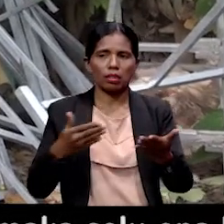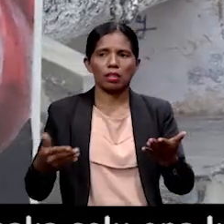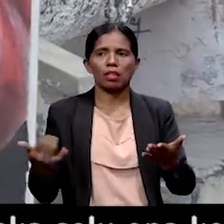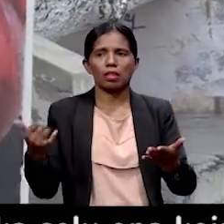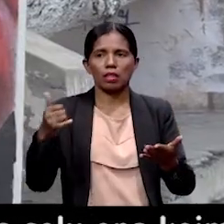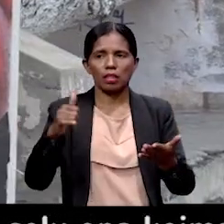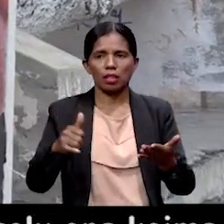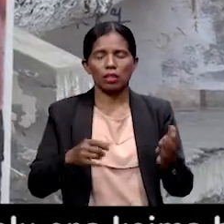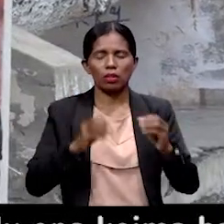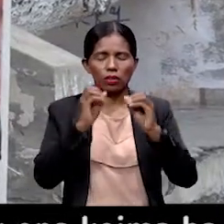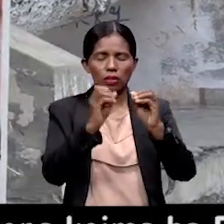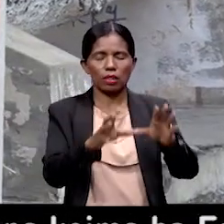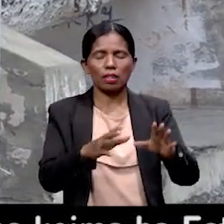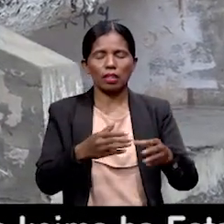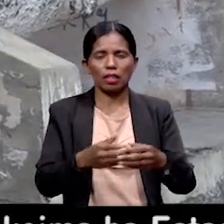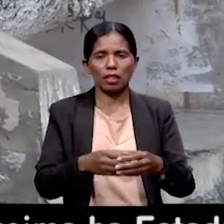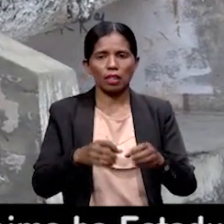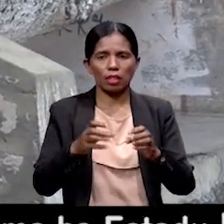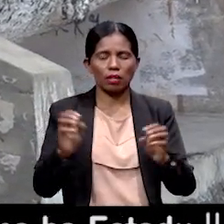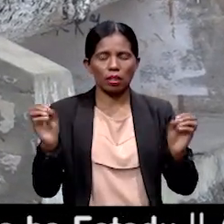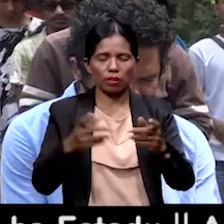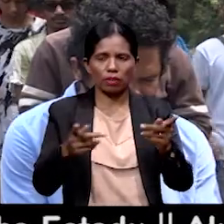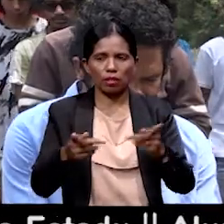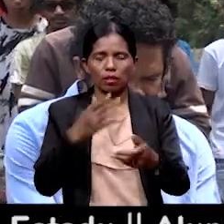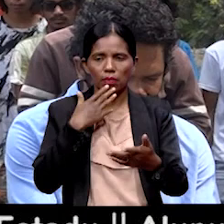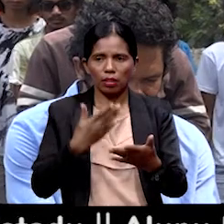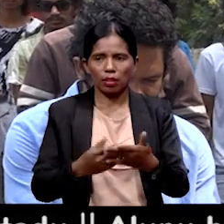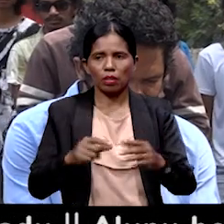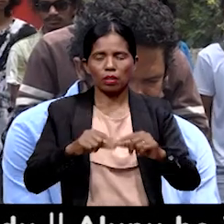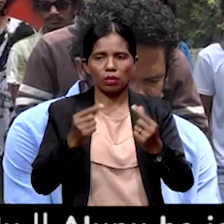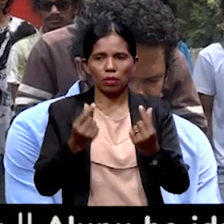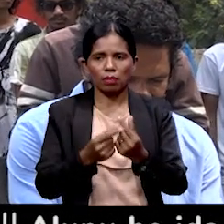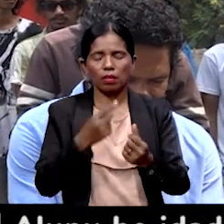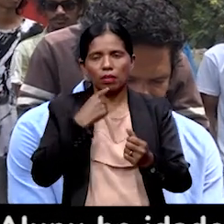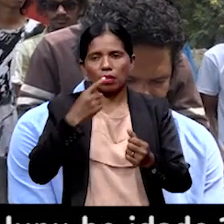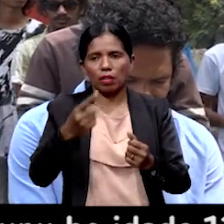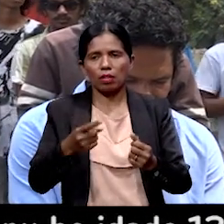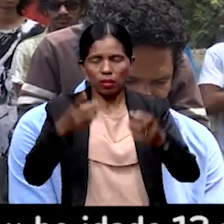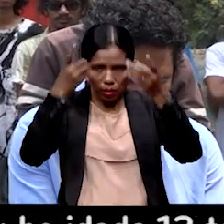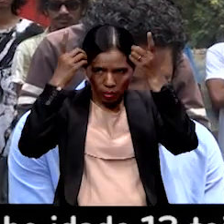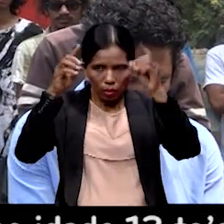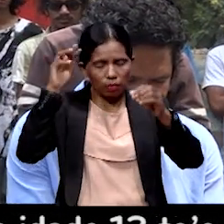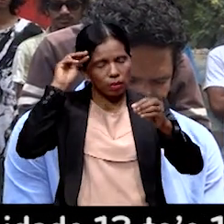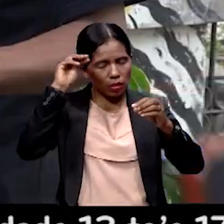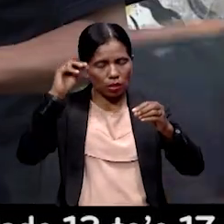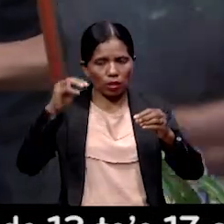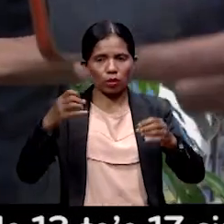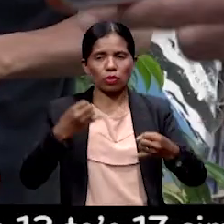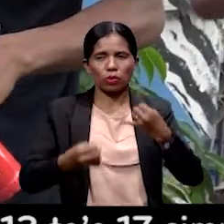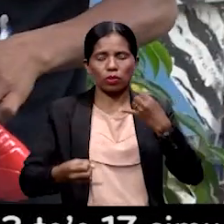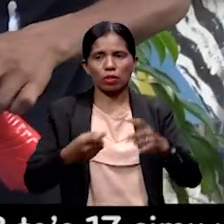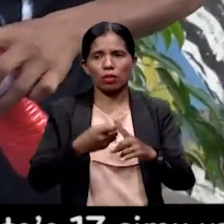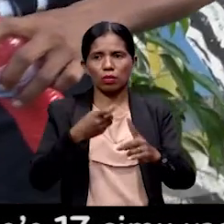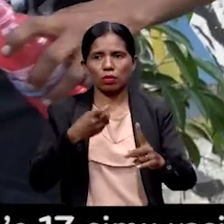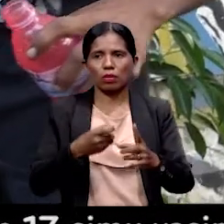se sair livre sem fatem certeza no digno. Grupo Arte Mores considera decisão Ministério da Justiça lhe russe direção